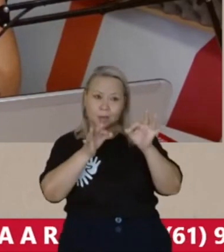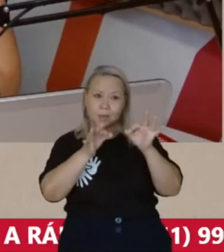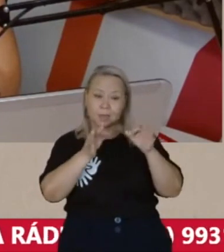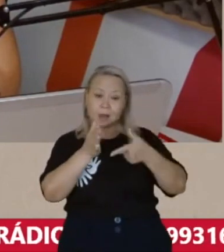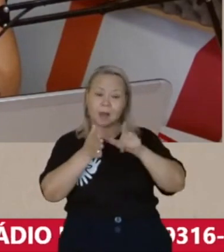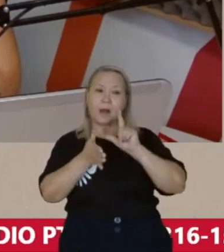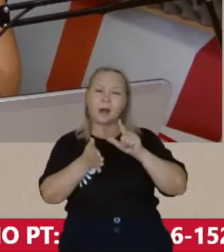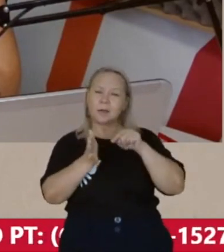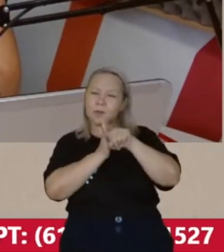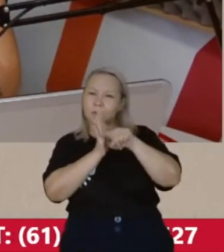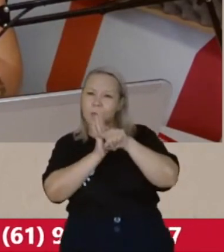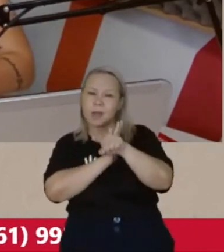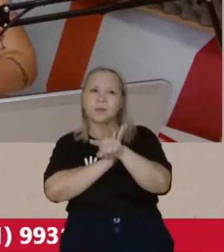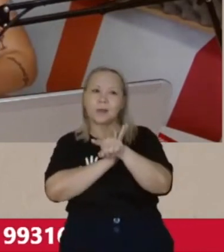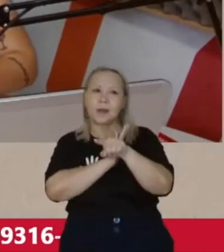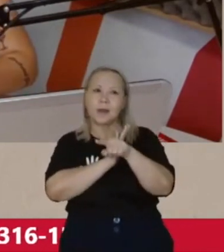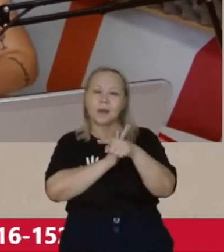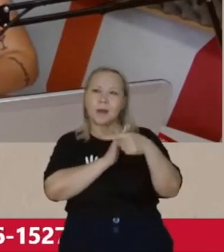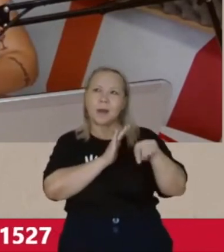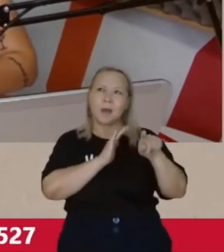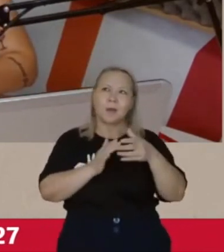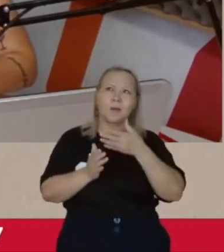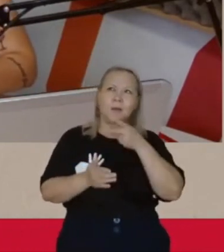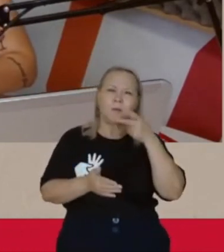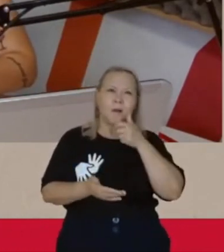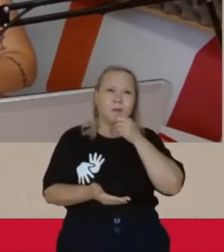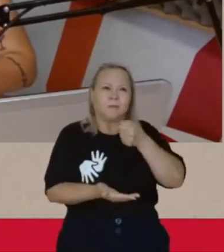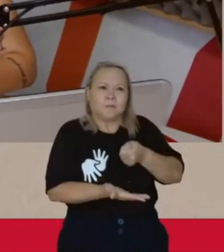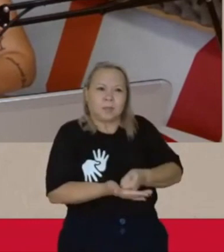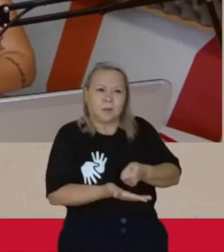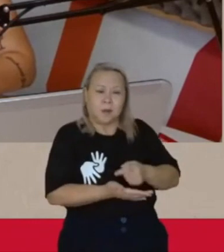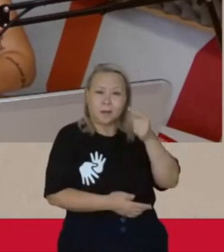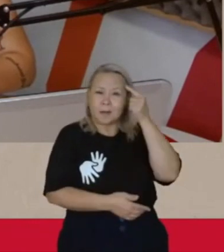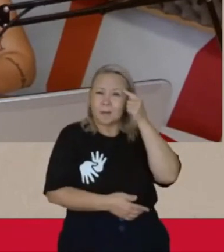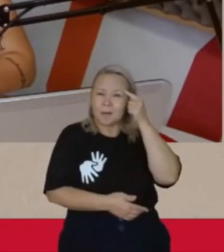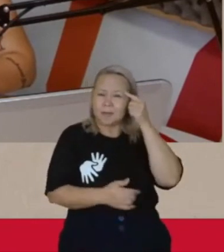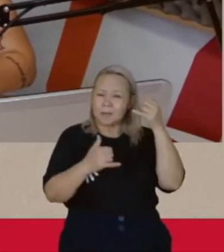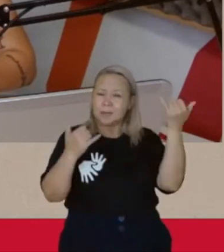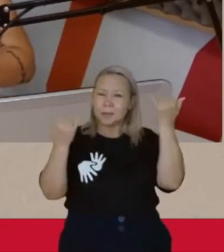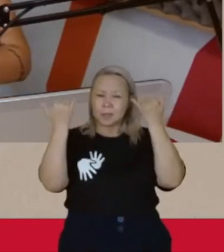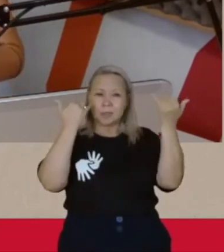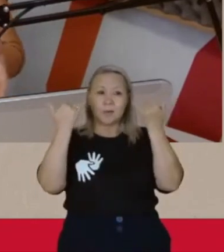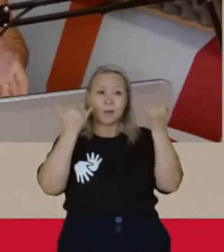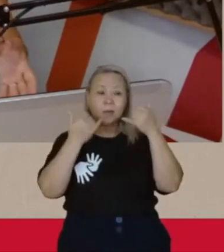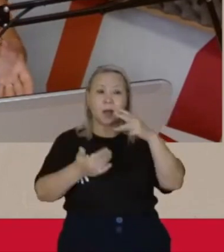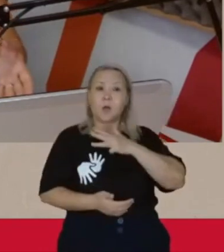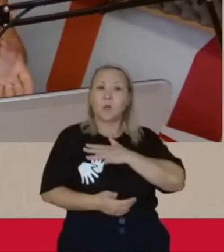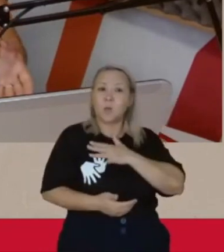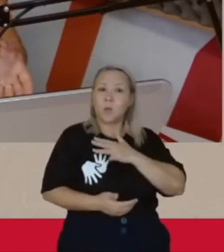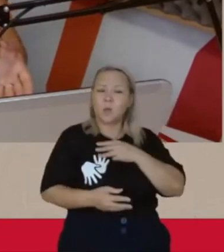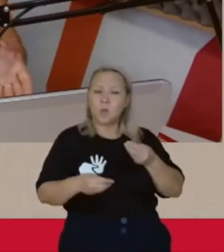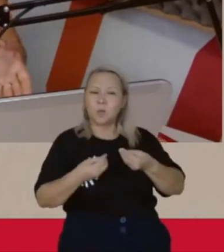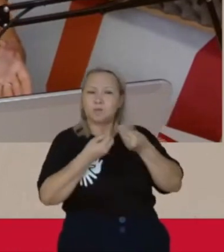de eu formular a pergunta para você, eu fui pelo viés do machismo, mas na minha cabeça estava mesmo a informação que o Lula tem dado em todas